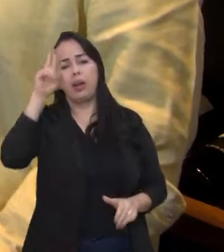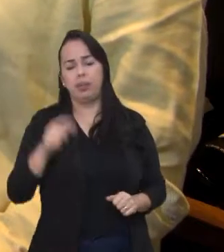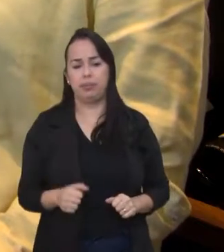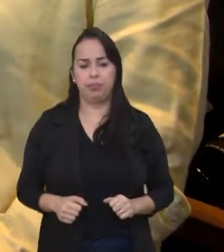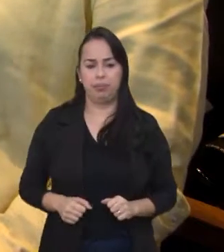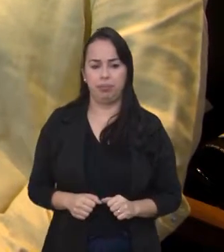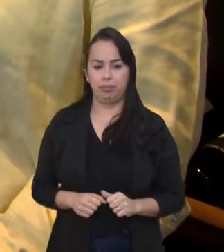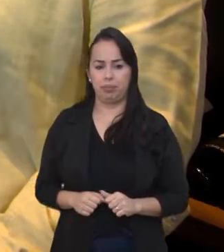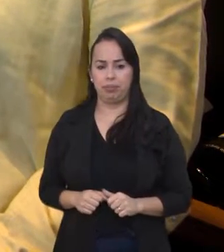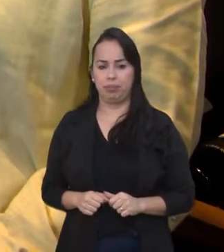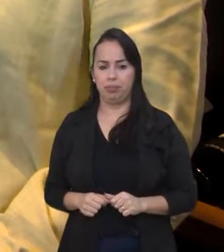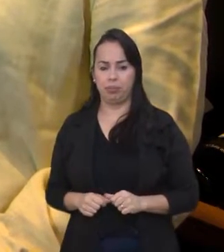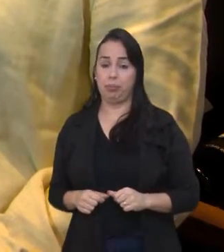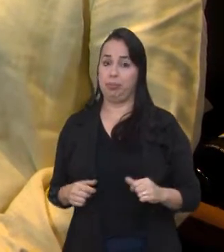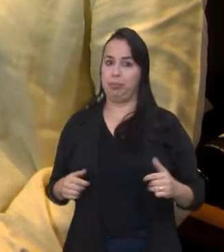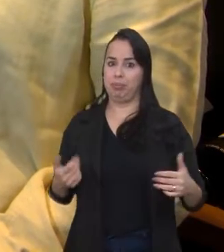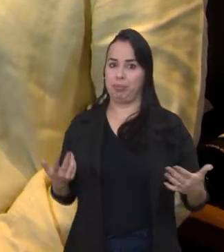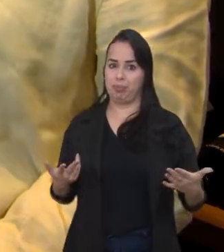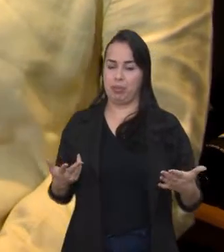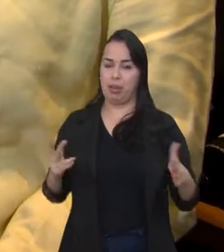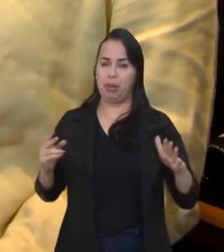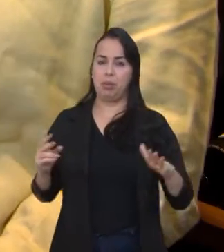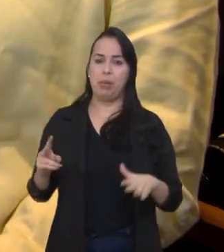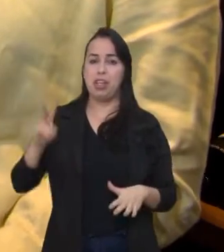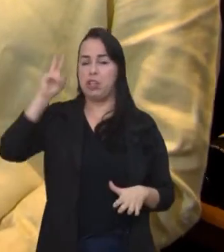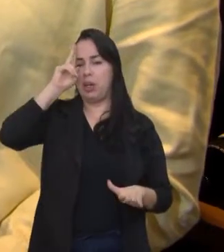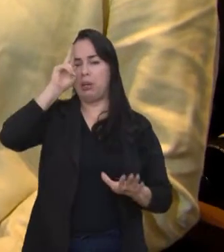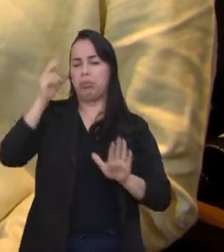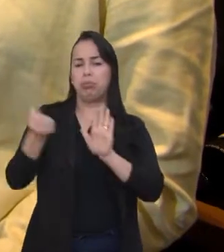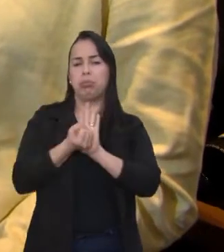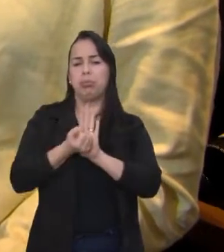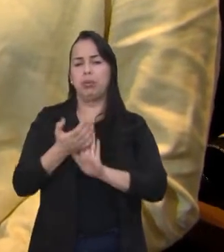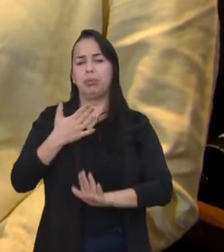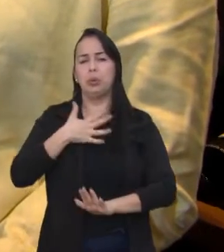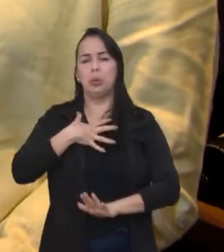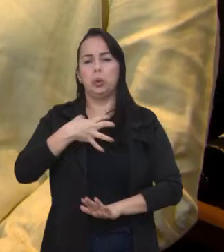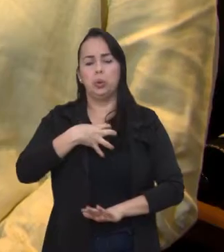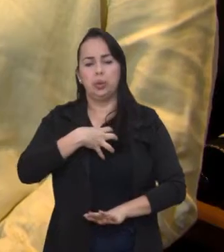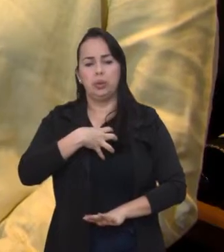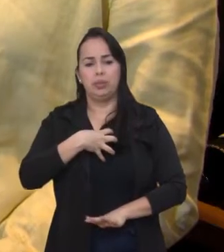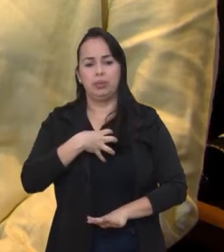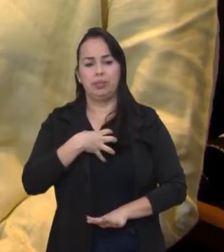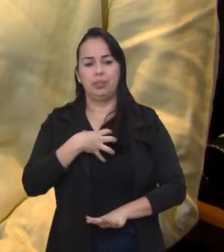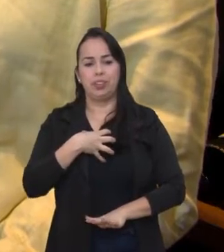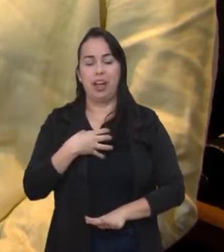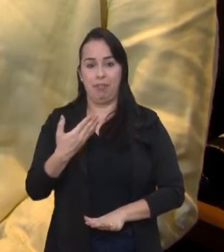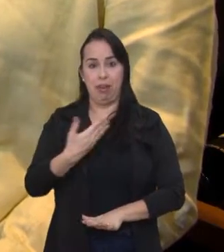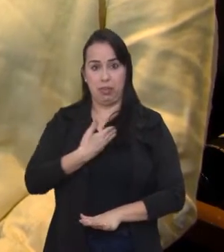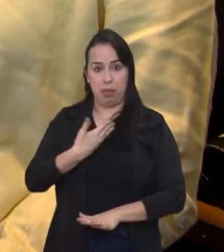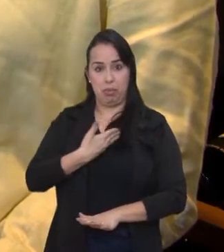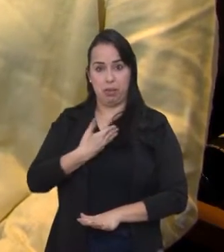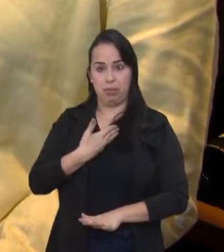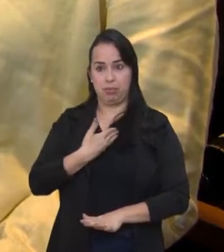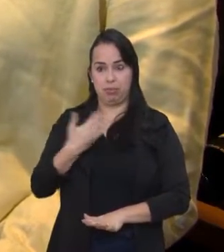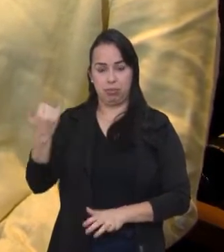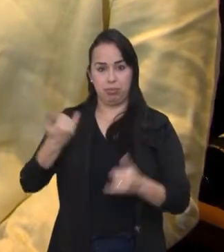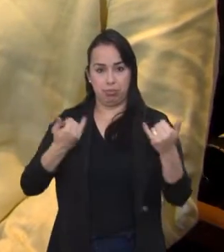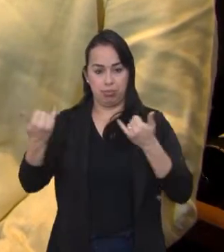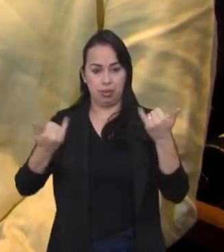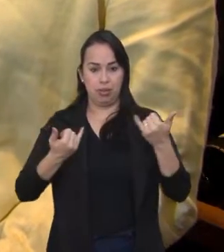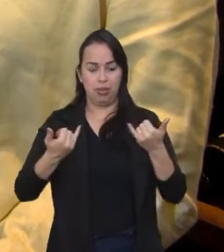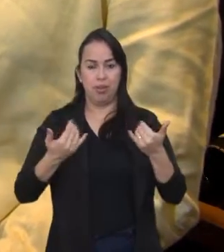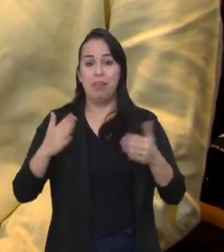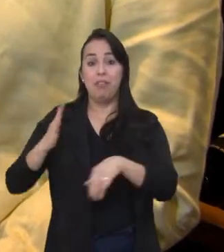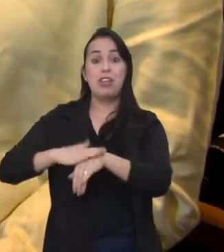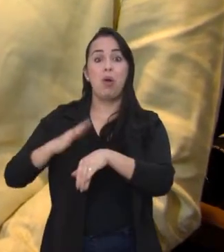Empório. Um fato que me marcou muito foi quando vários amigos que venham aqui falaram, vamos fazer um